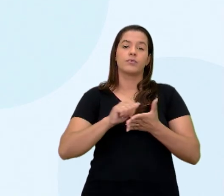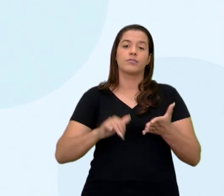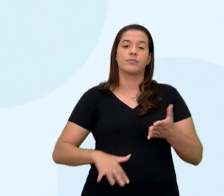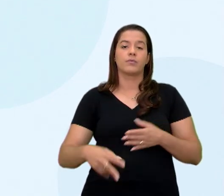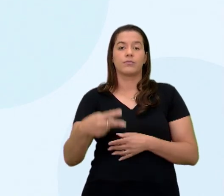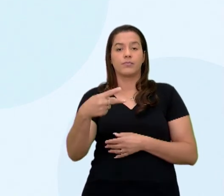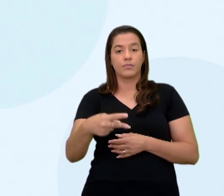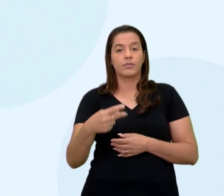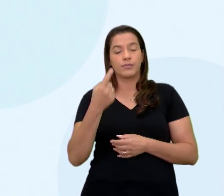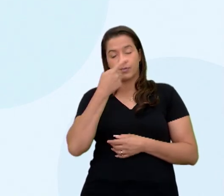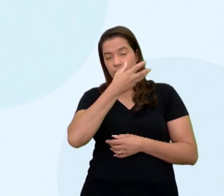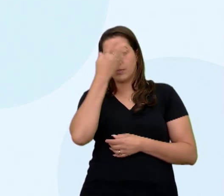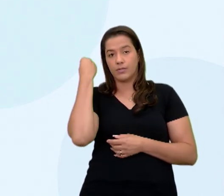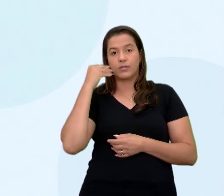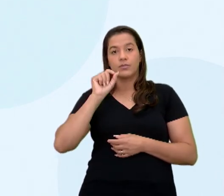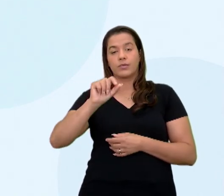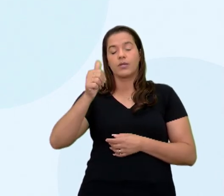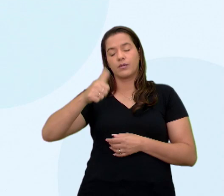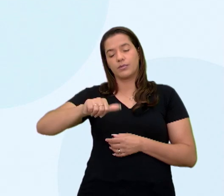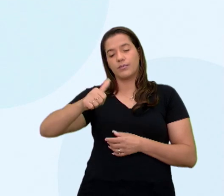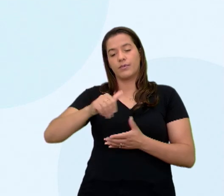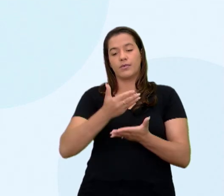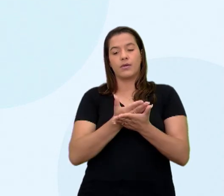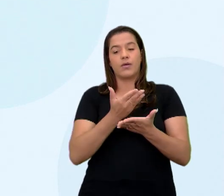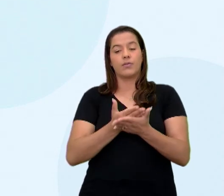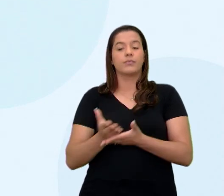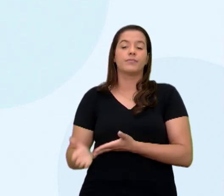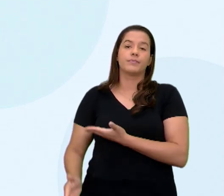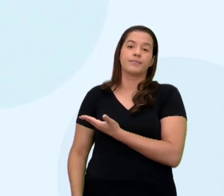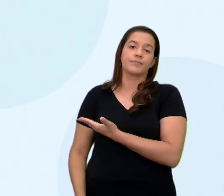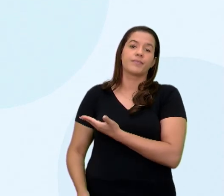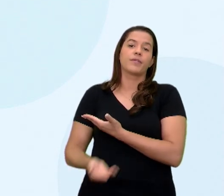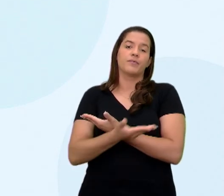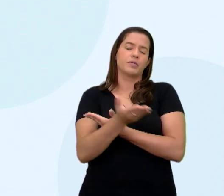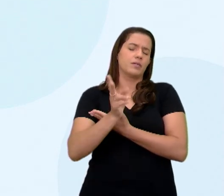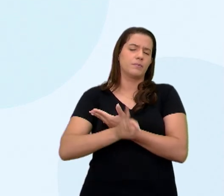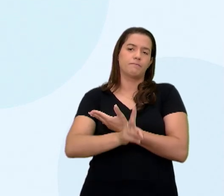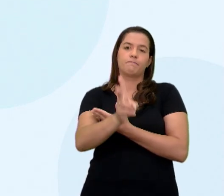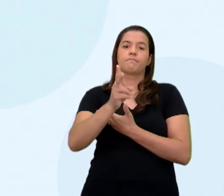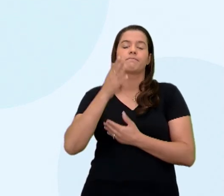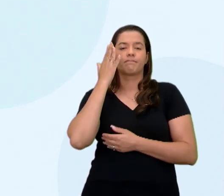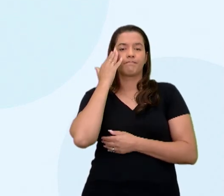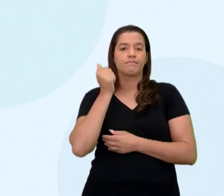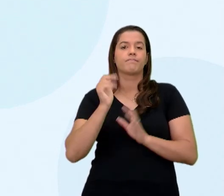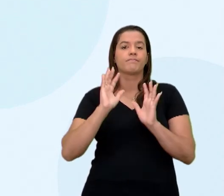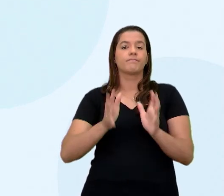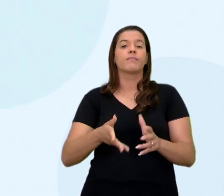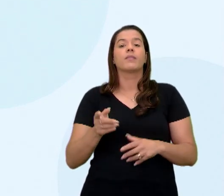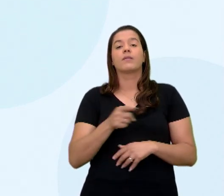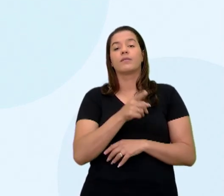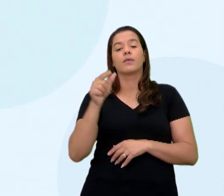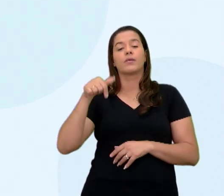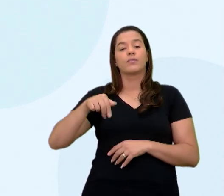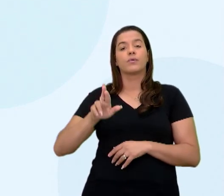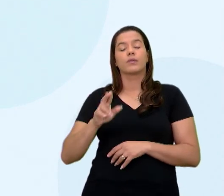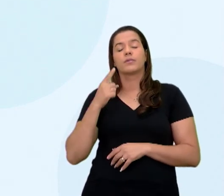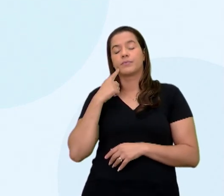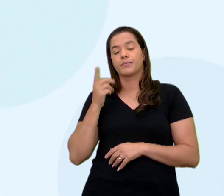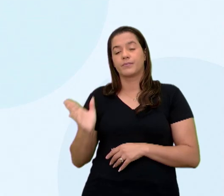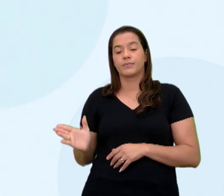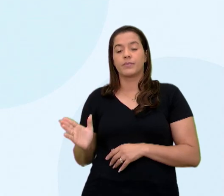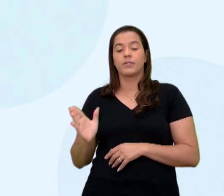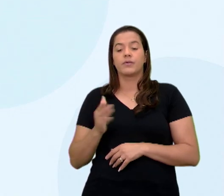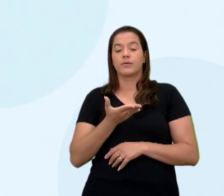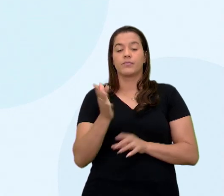2. Né? Não esqueçam, né, de avaliar essa aula, como sempre vocês fazem. Tem aí o QR Code, tem o link para